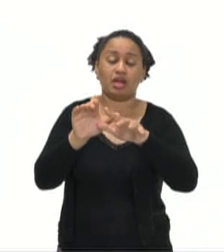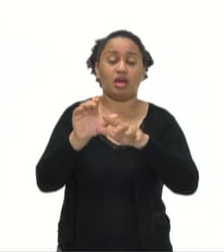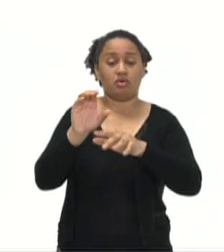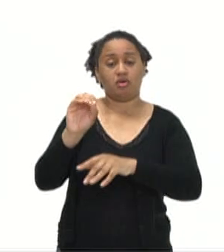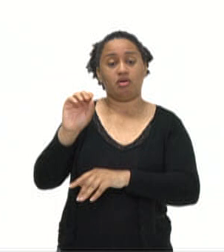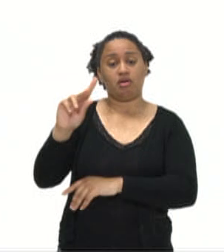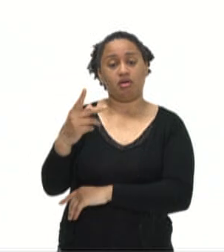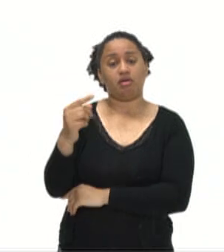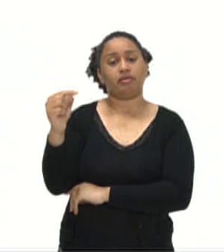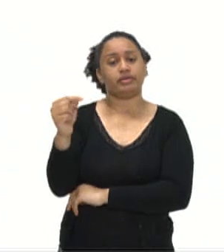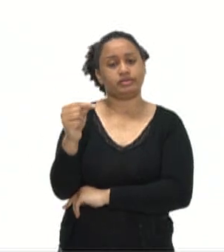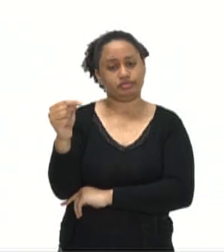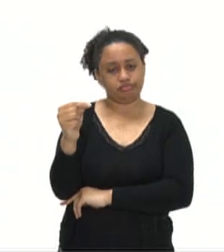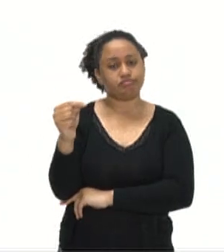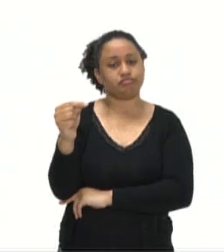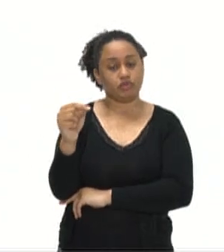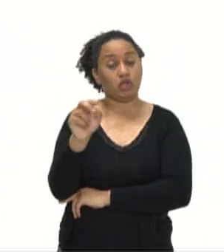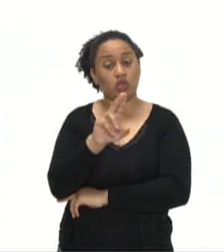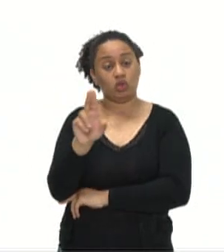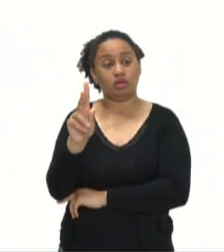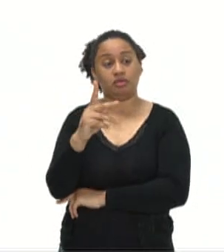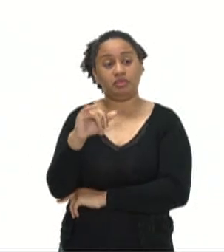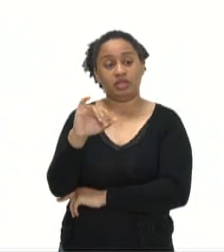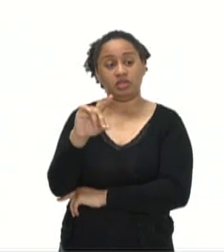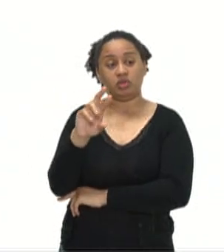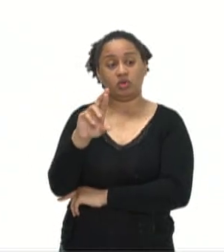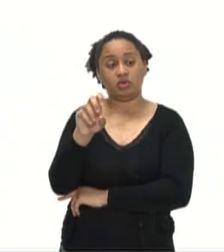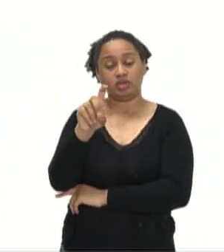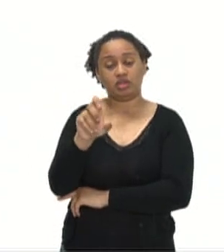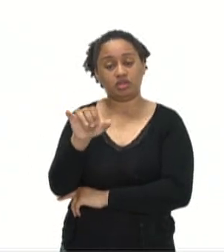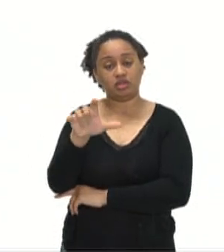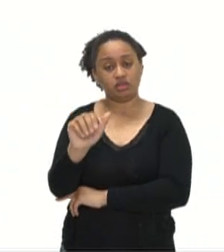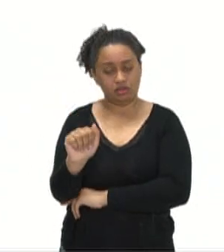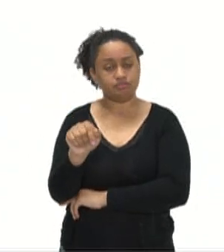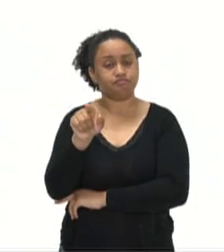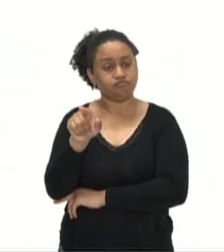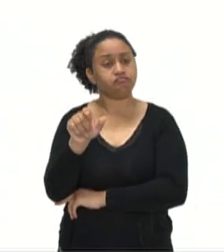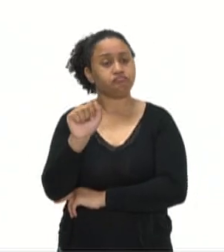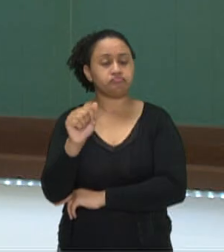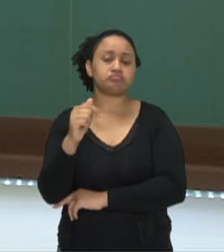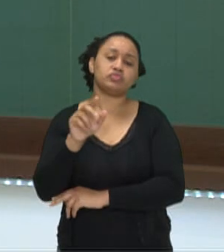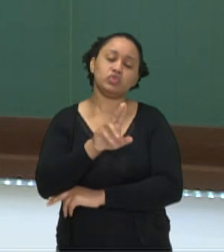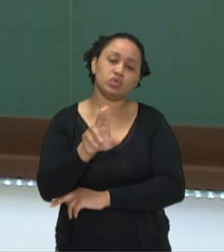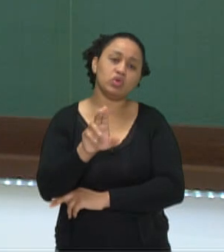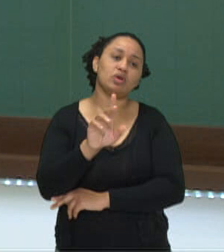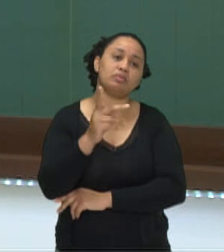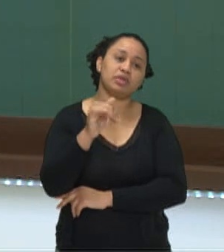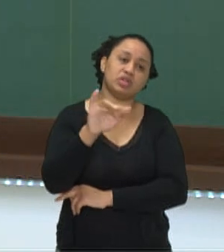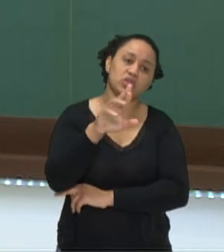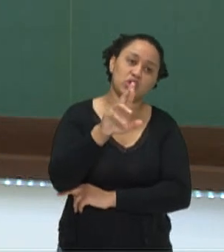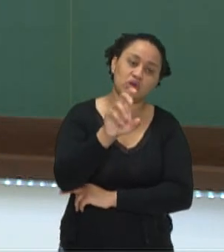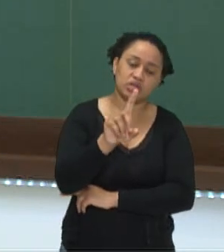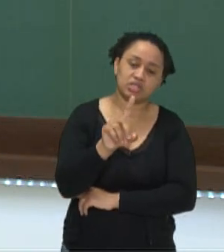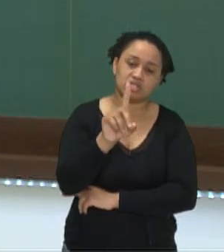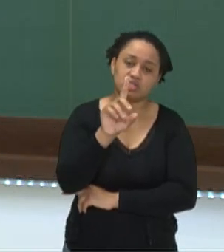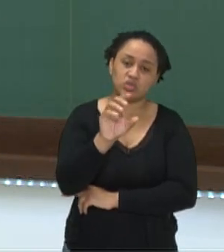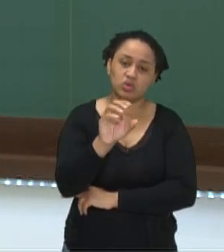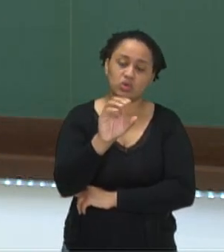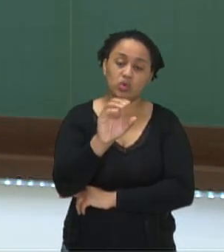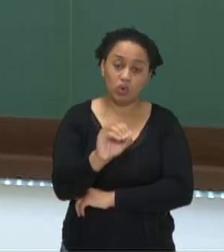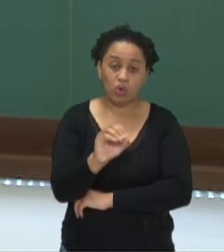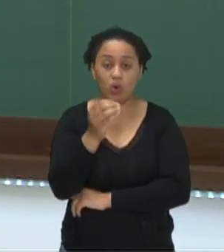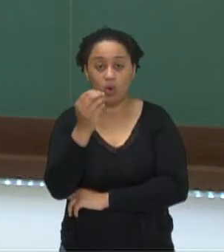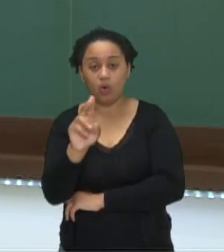ânion hidroxila, o OH-, tá? Você pode chamar esse ânion de hidróxido ou hidroxila,